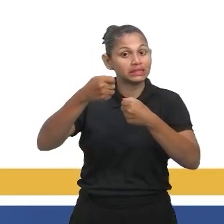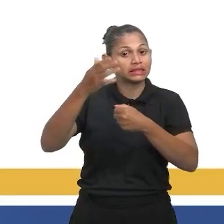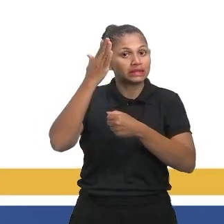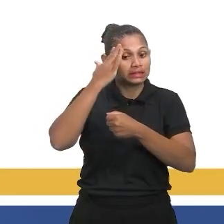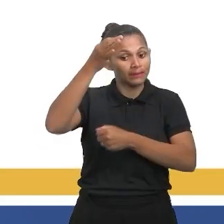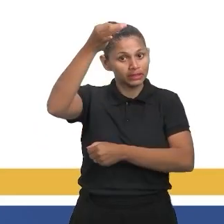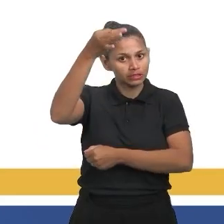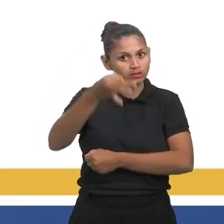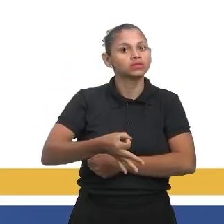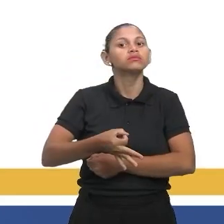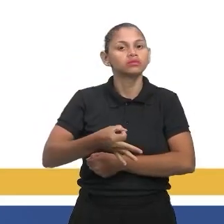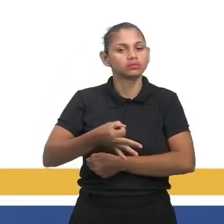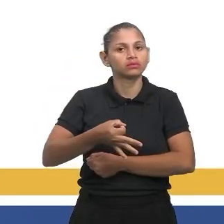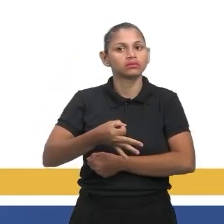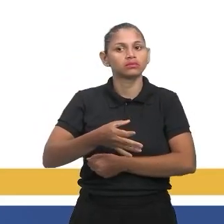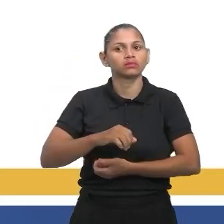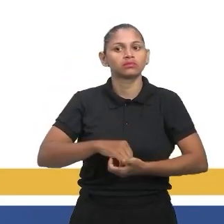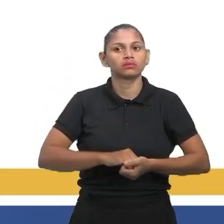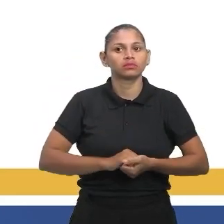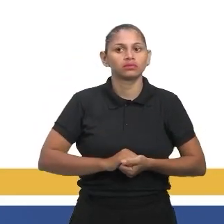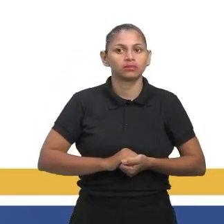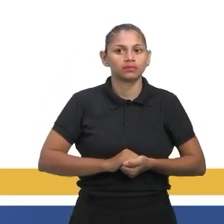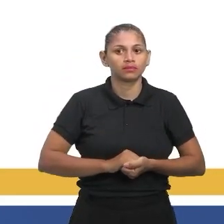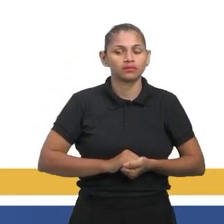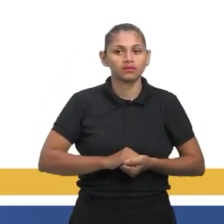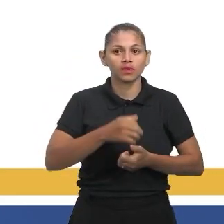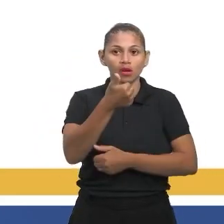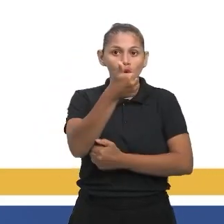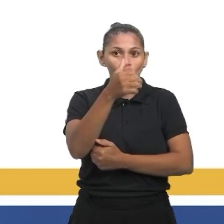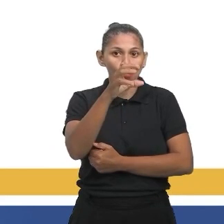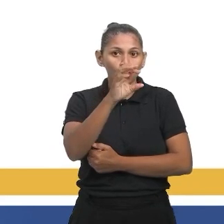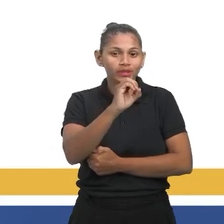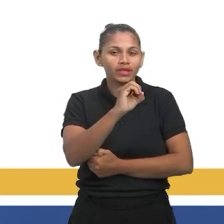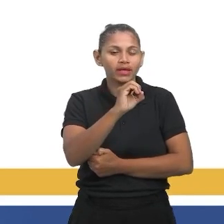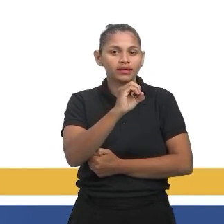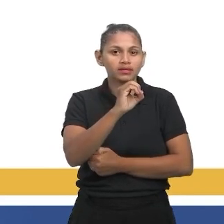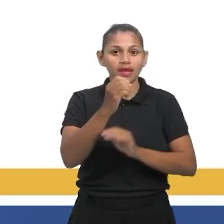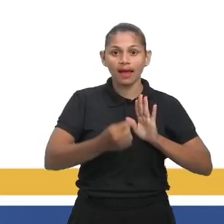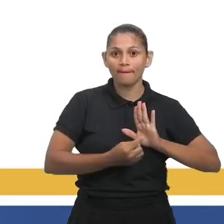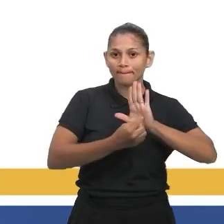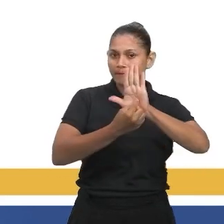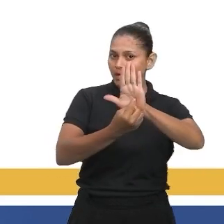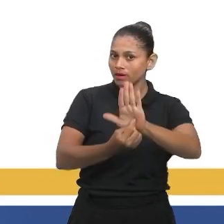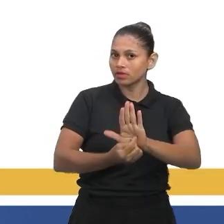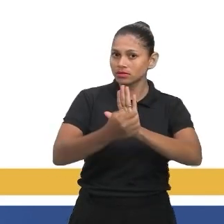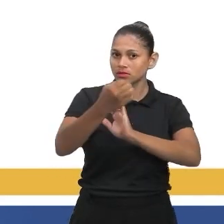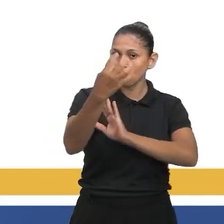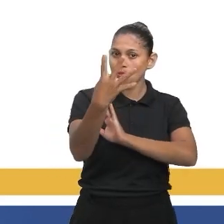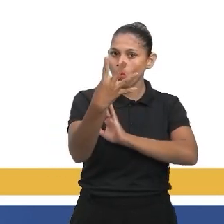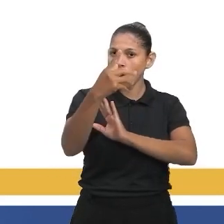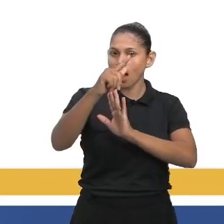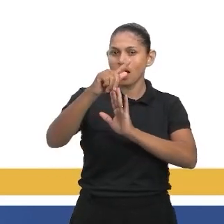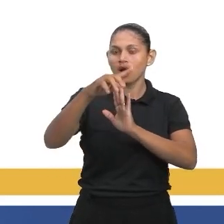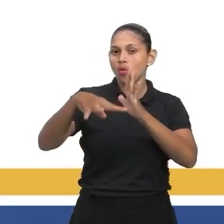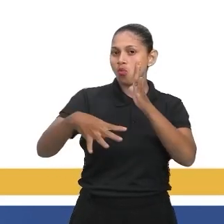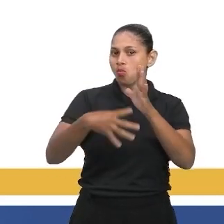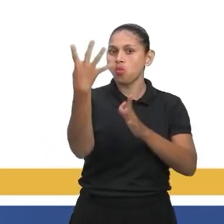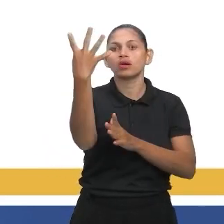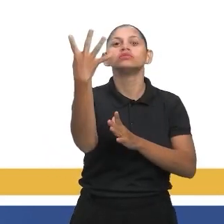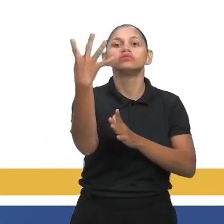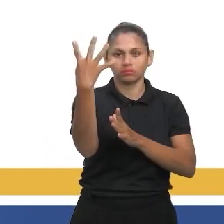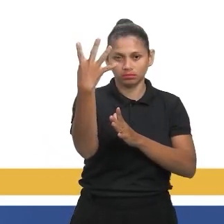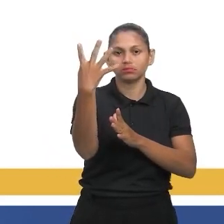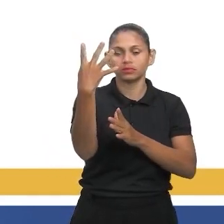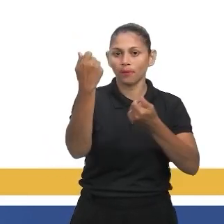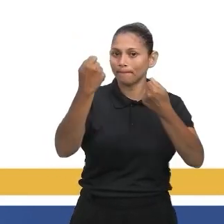repete. Então, o número que mais se repete aqui é quem? É o 10, que se repete 4 vezes. Se a moda é 10, e a moda vem por último, tá? Se a